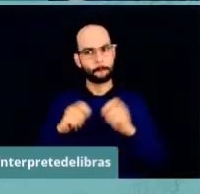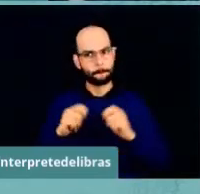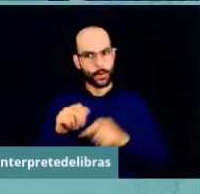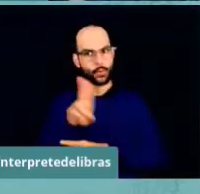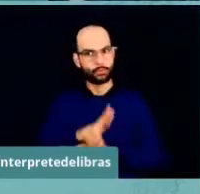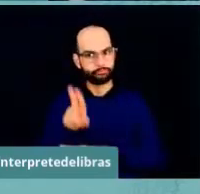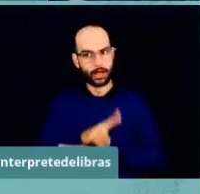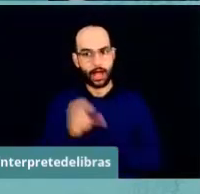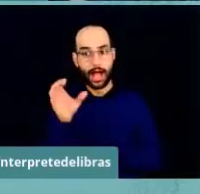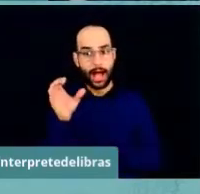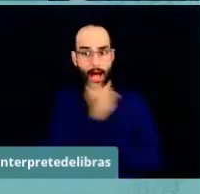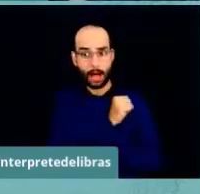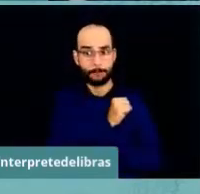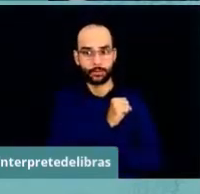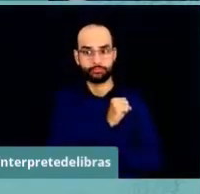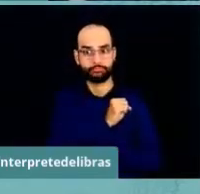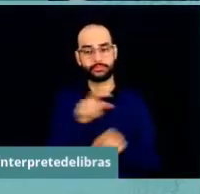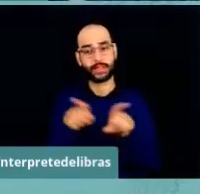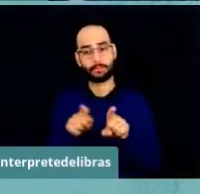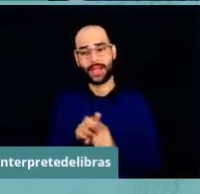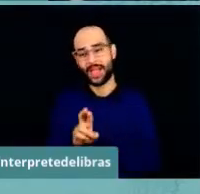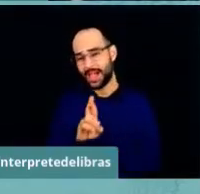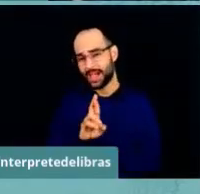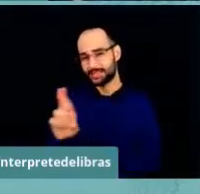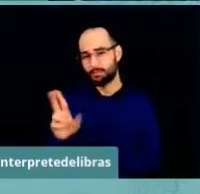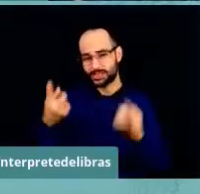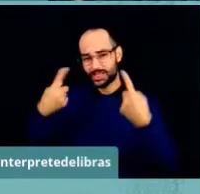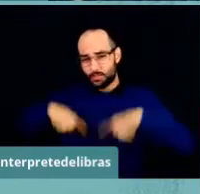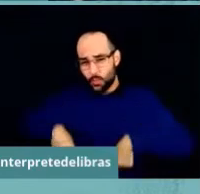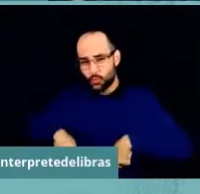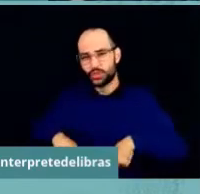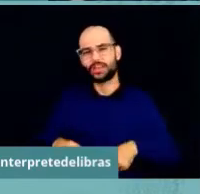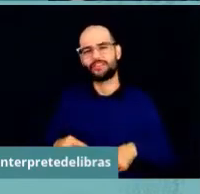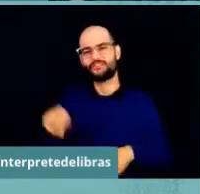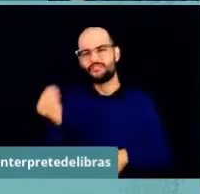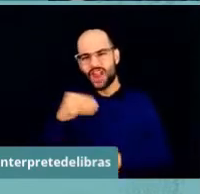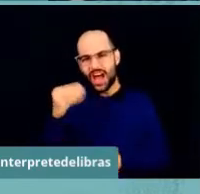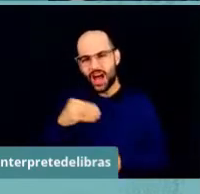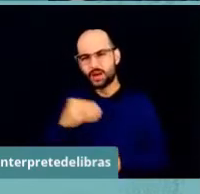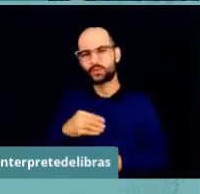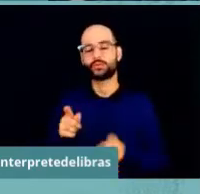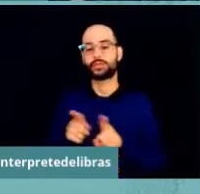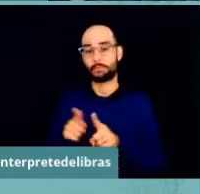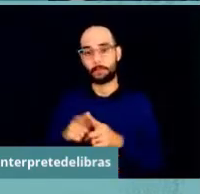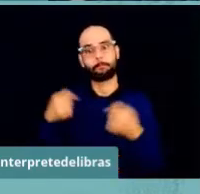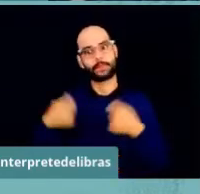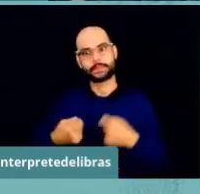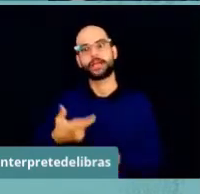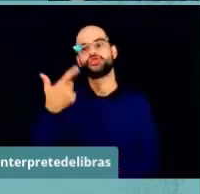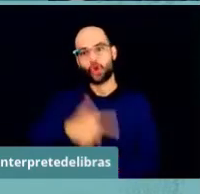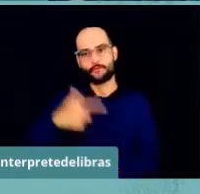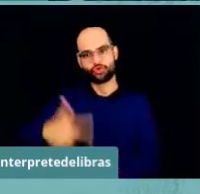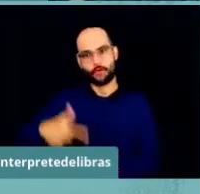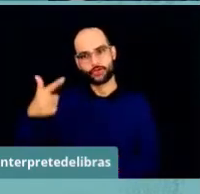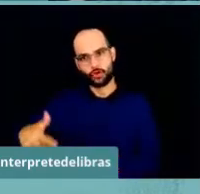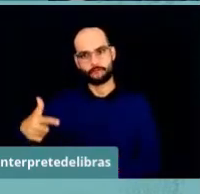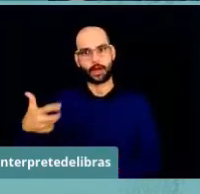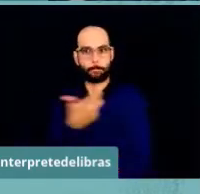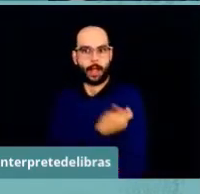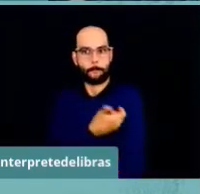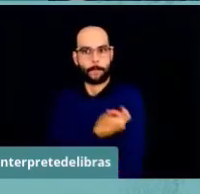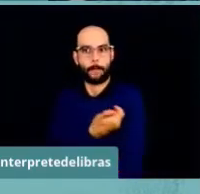baixa resposta imune em algumas situações, múltiplas doses também é uma vacina